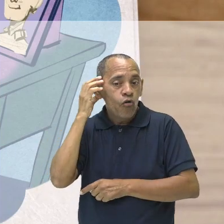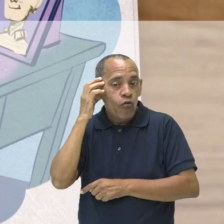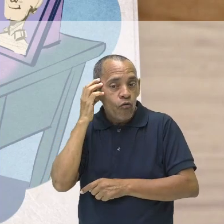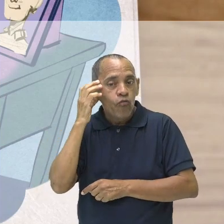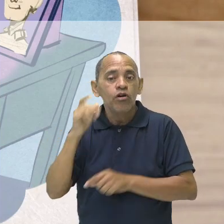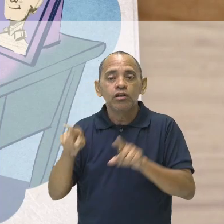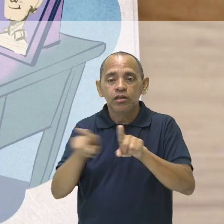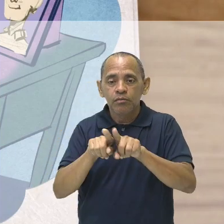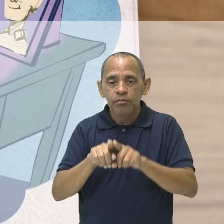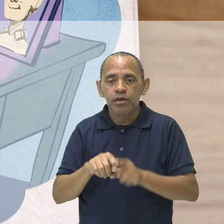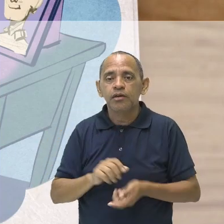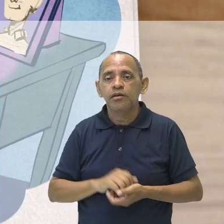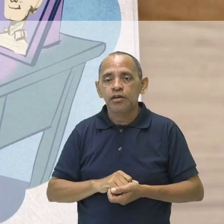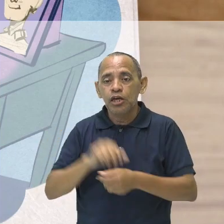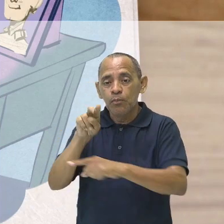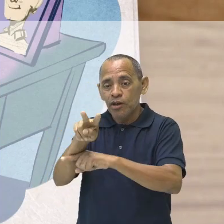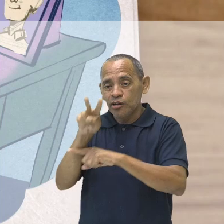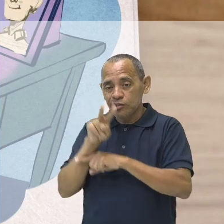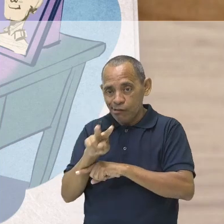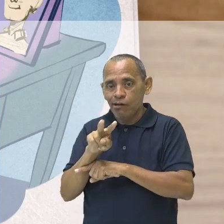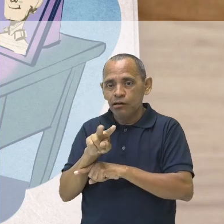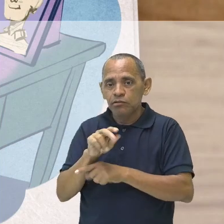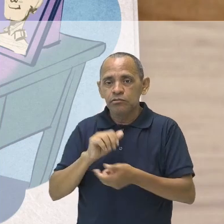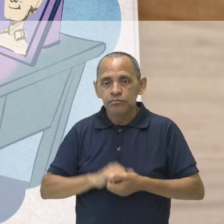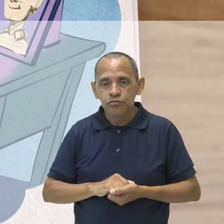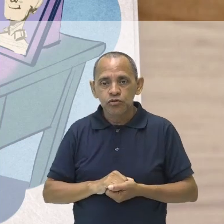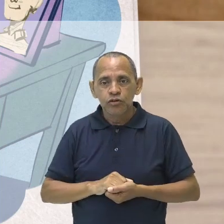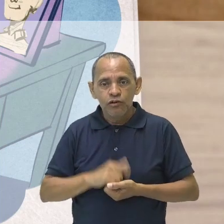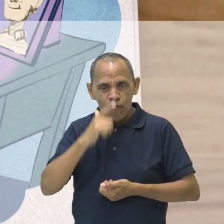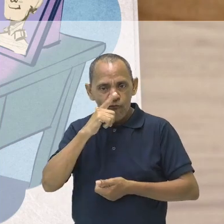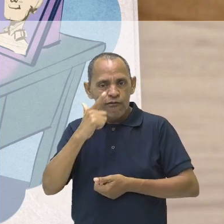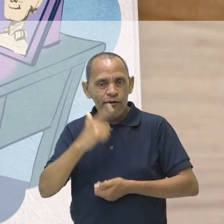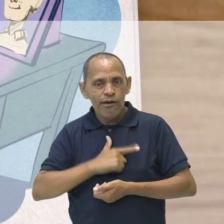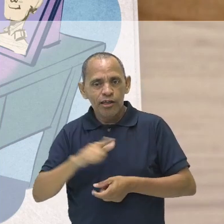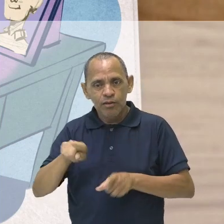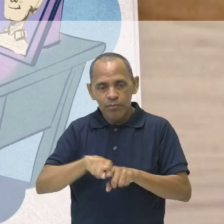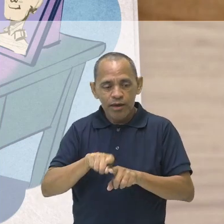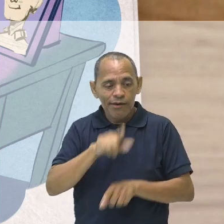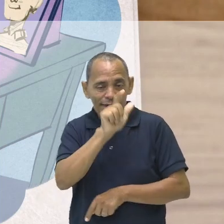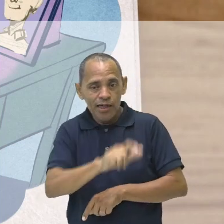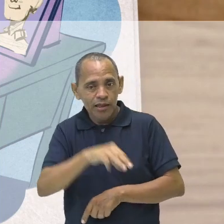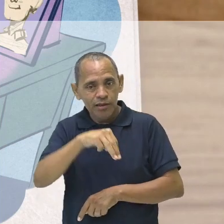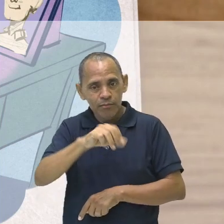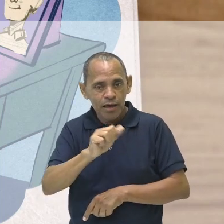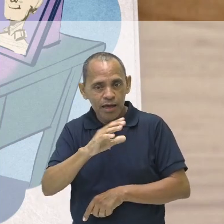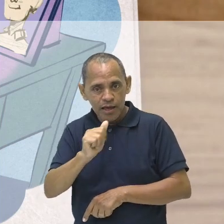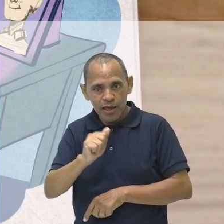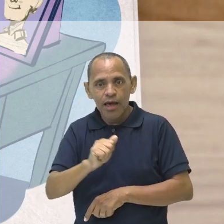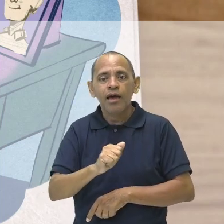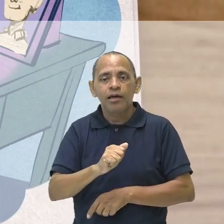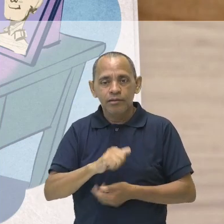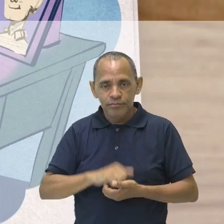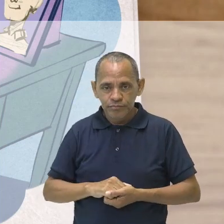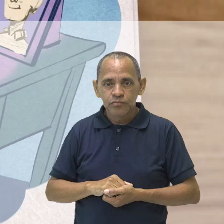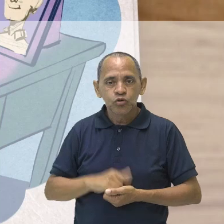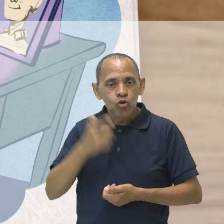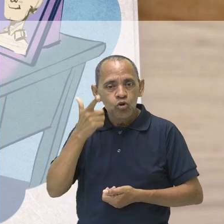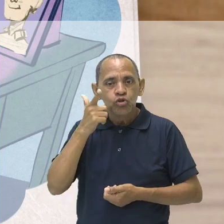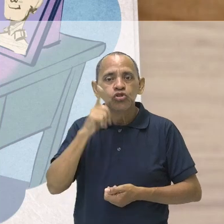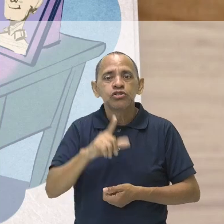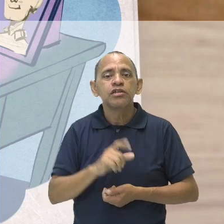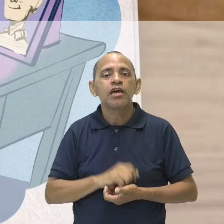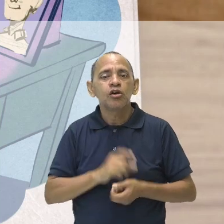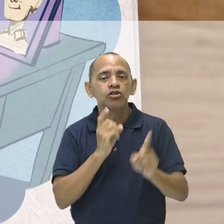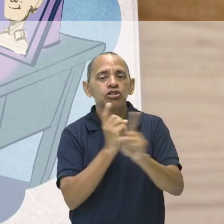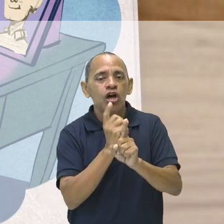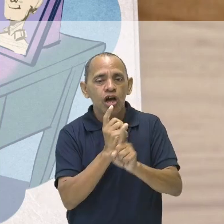uma das Marias. Mesmo destituída de beleza, Macabea, ou Maca, seu apelido, consegue encontrar um namorado.